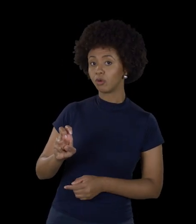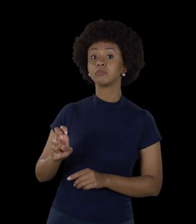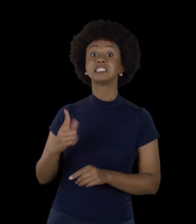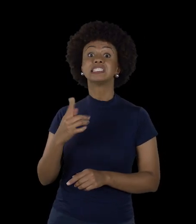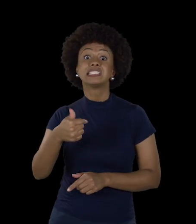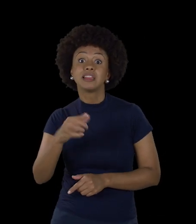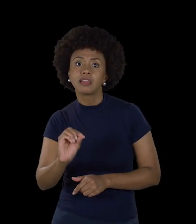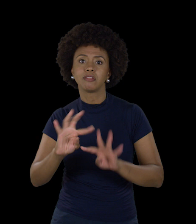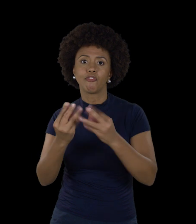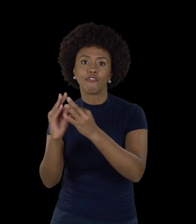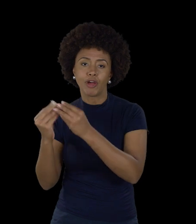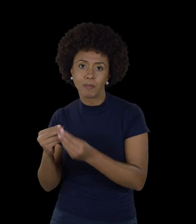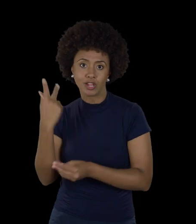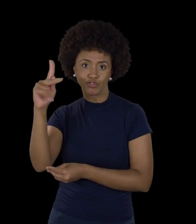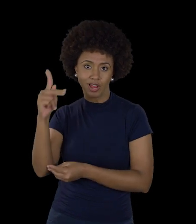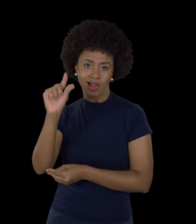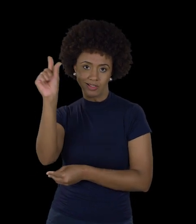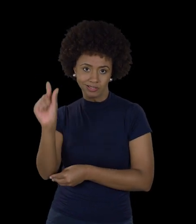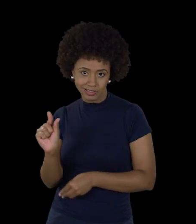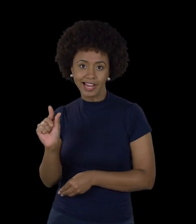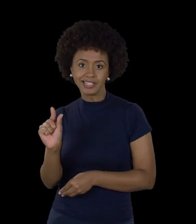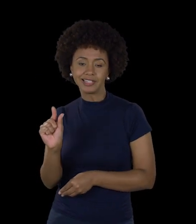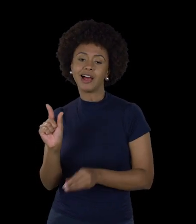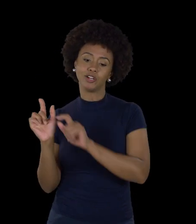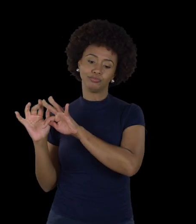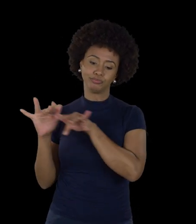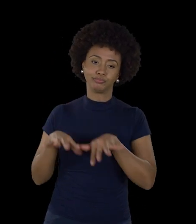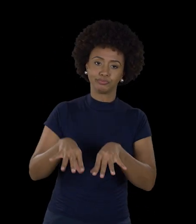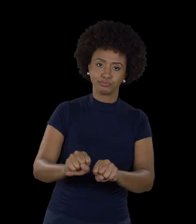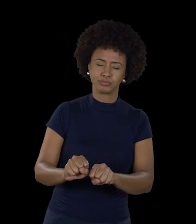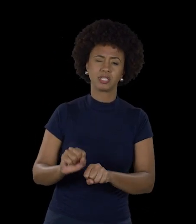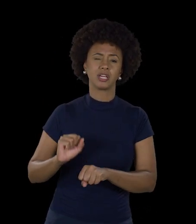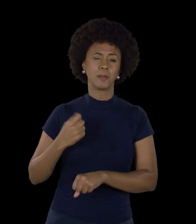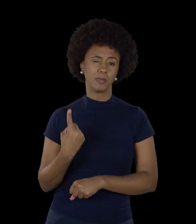quando 60 famílias oriundas da Velha Bota viram lotes na região. Em